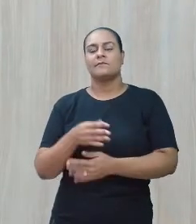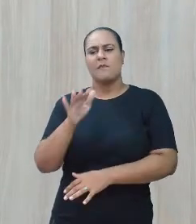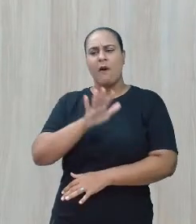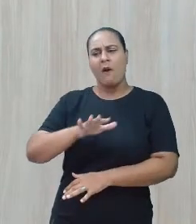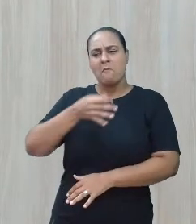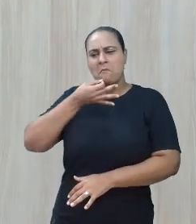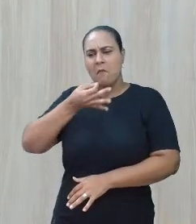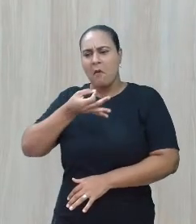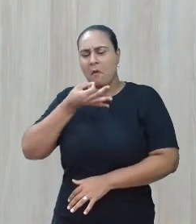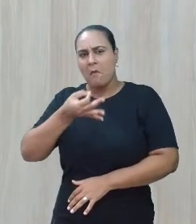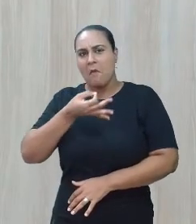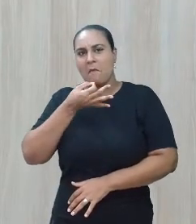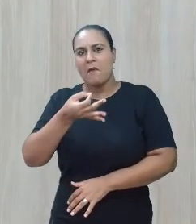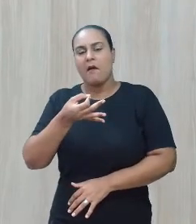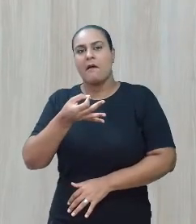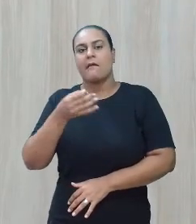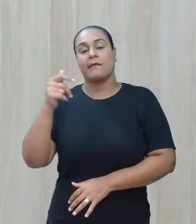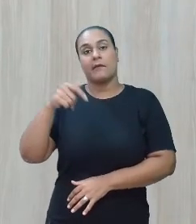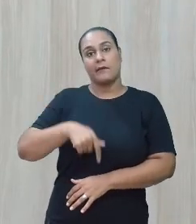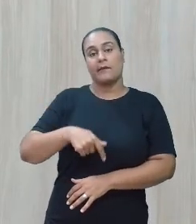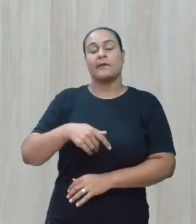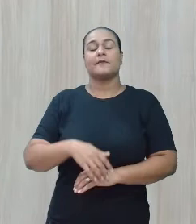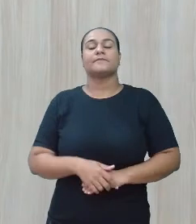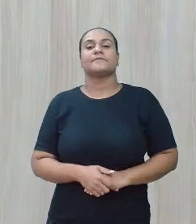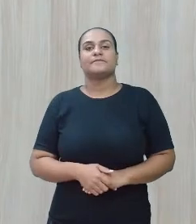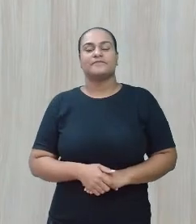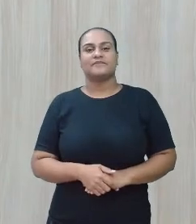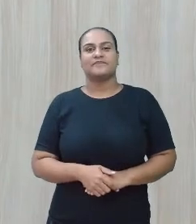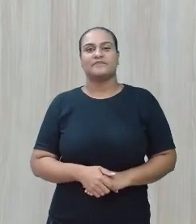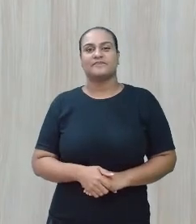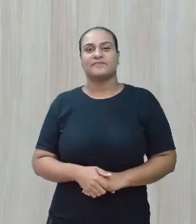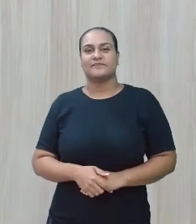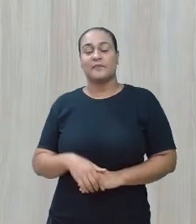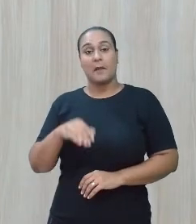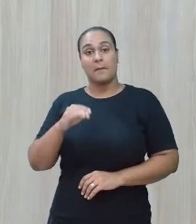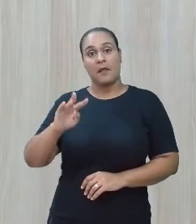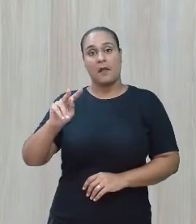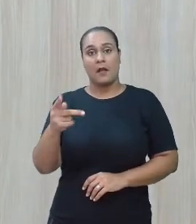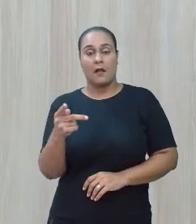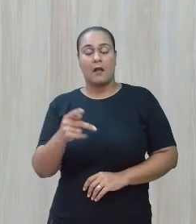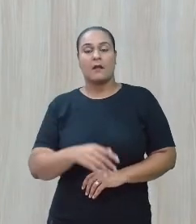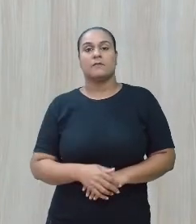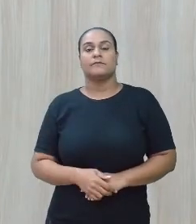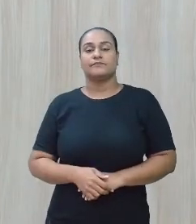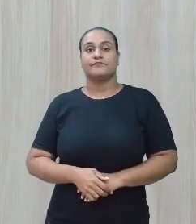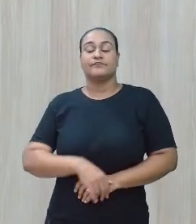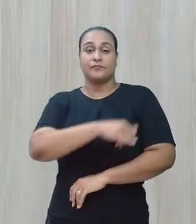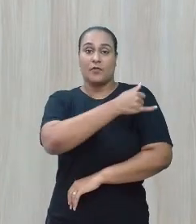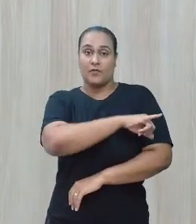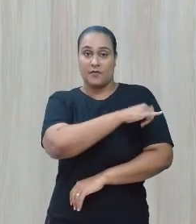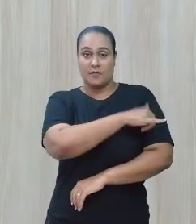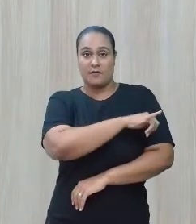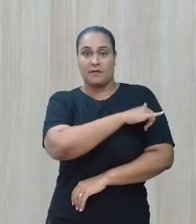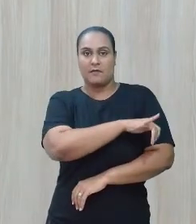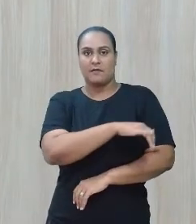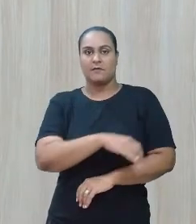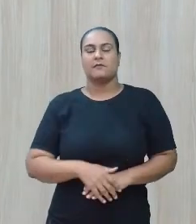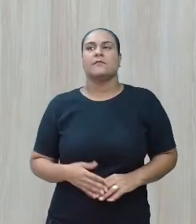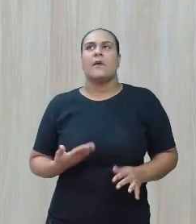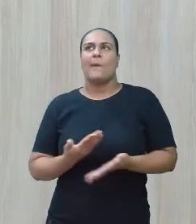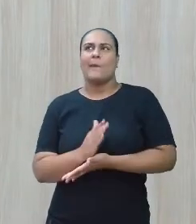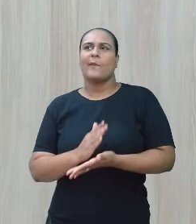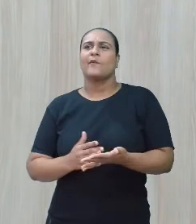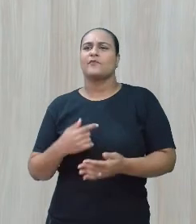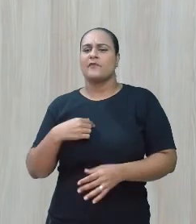é? Aqui no Rio, Belo Horizonte, pelo menos cidades que eu já vi, não é? Essa